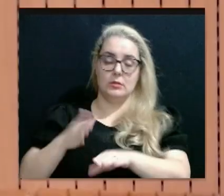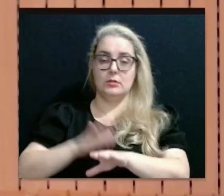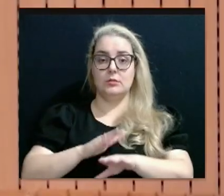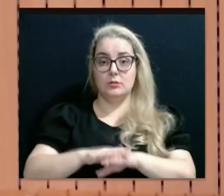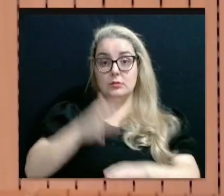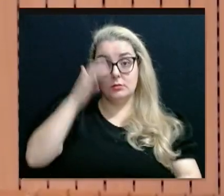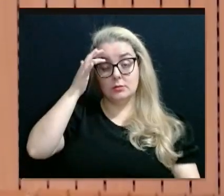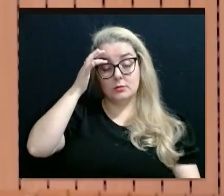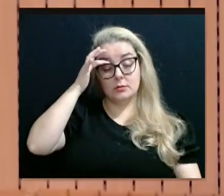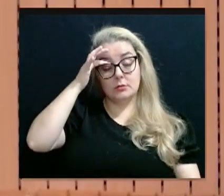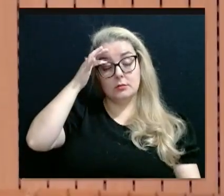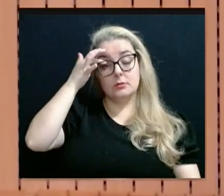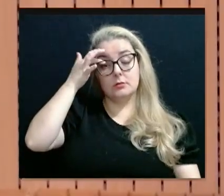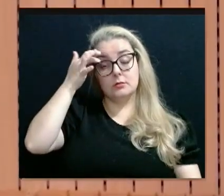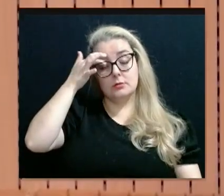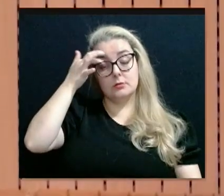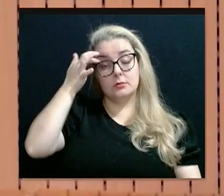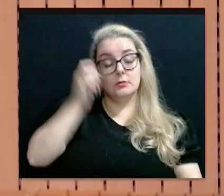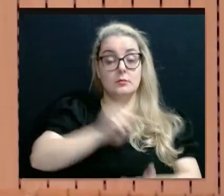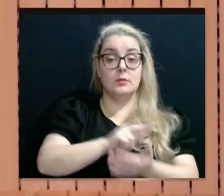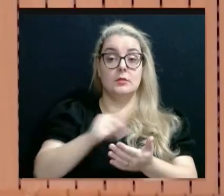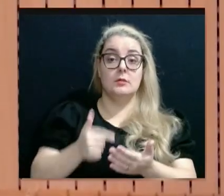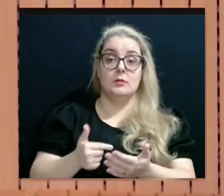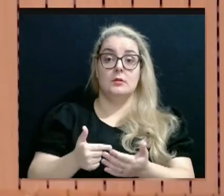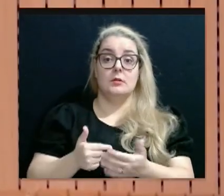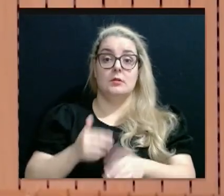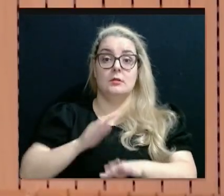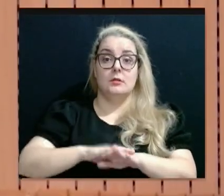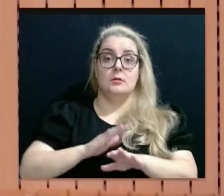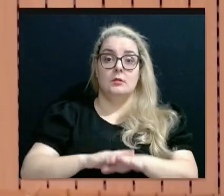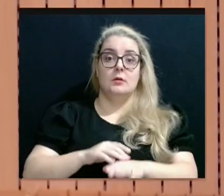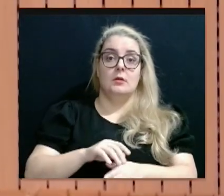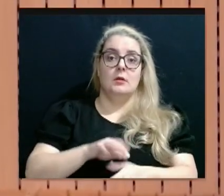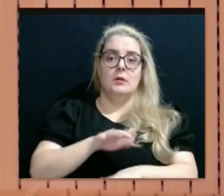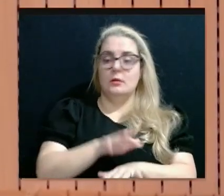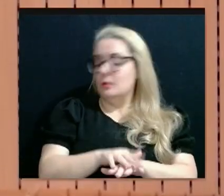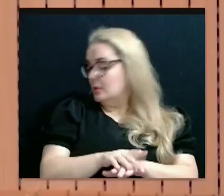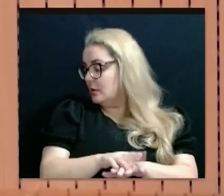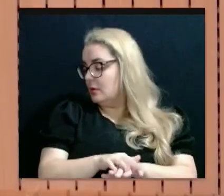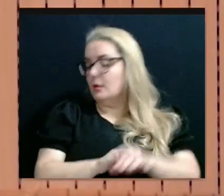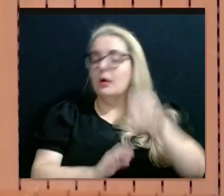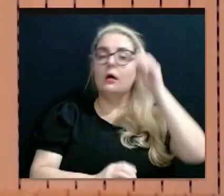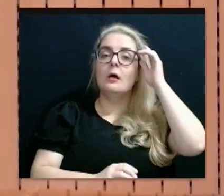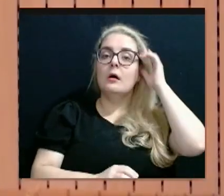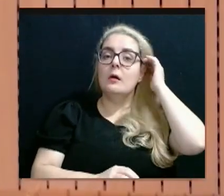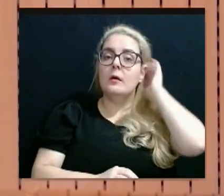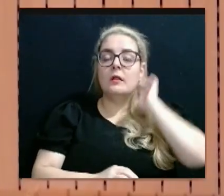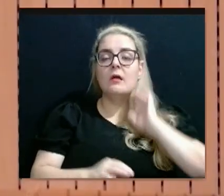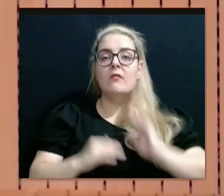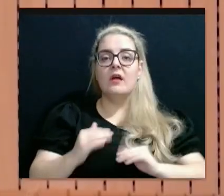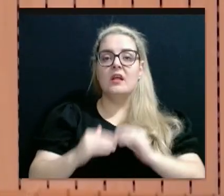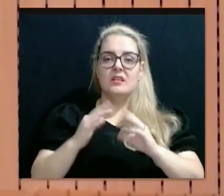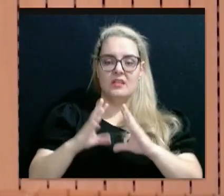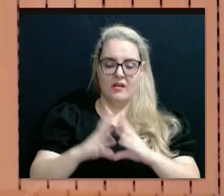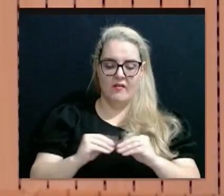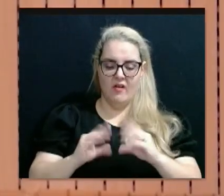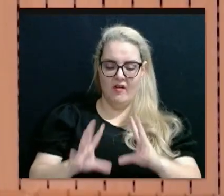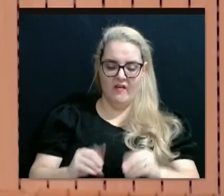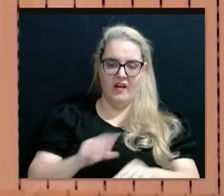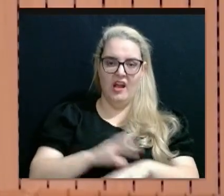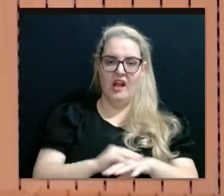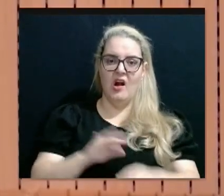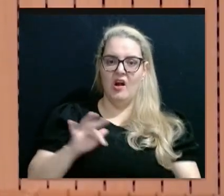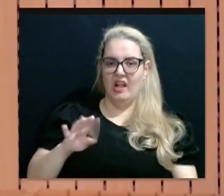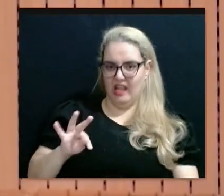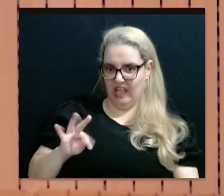das atividades é a escrita Braille. Então, ela vai desenvolvendo o tato, ela vai vendo, vai aprendendo